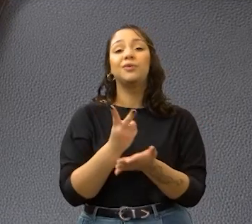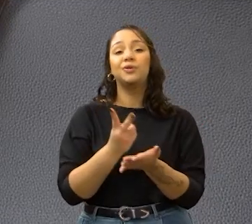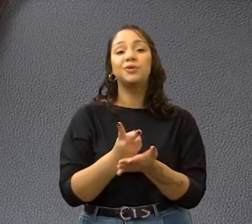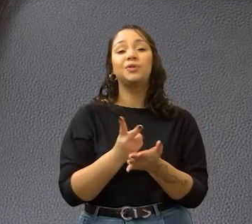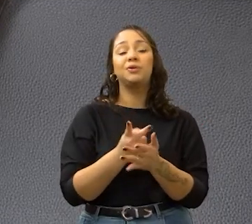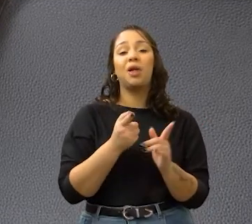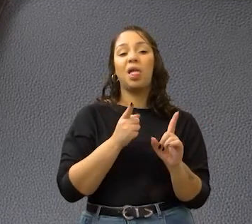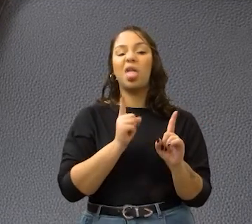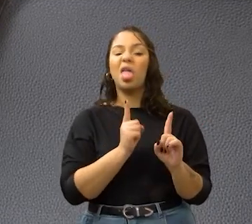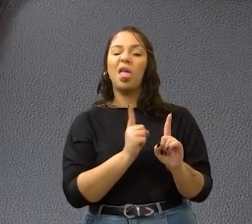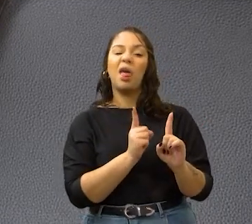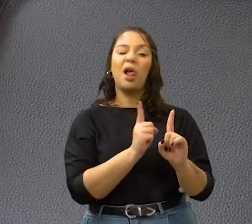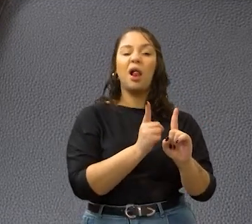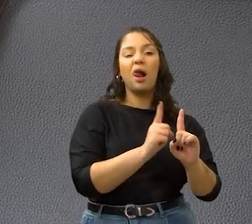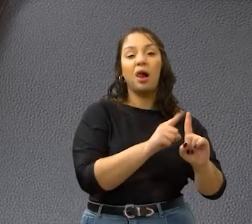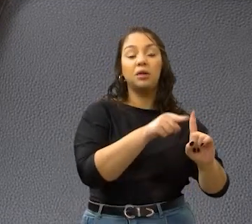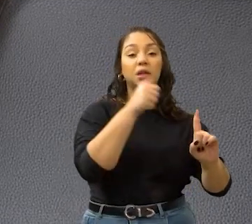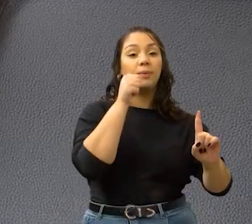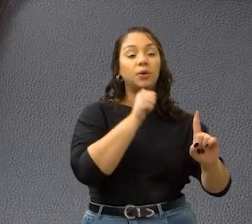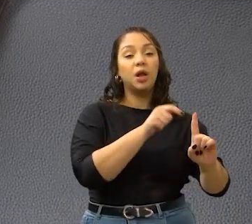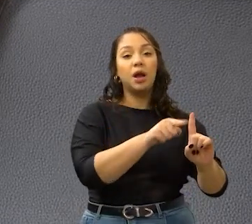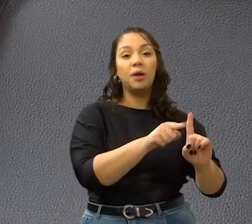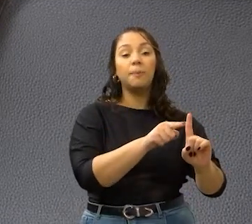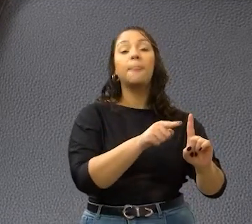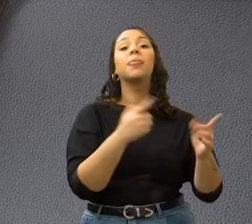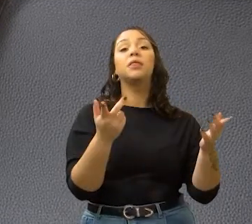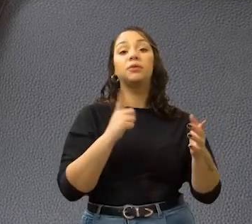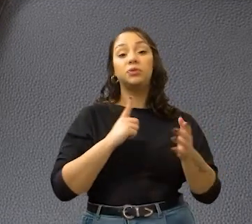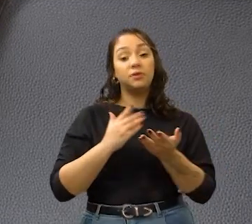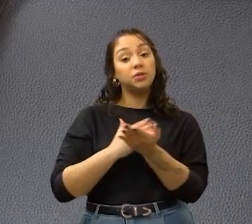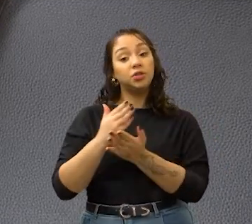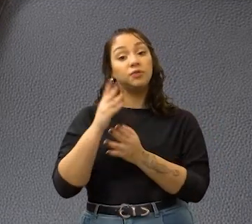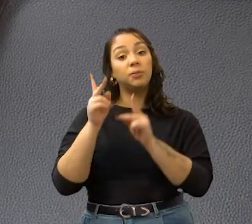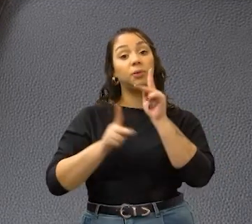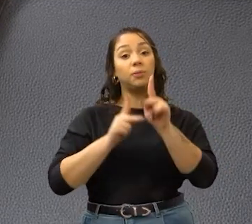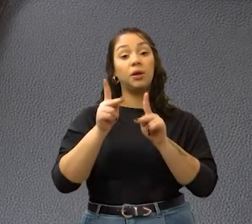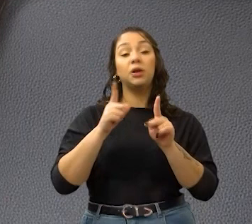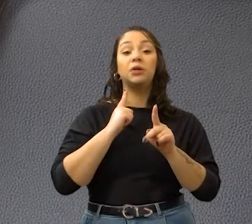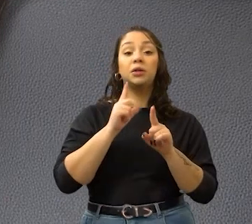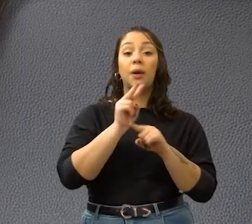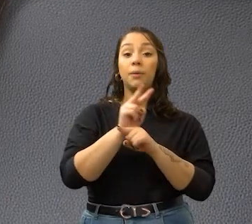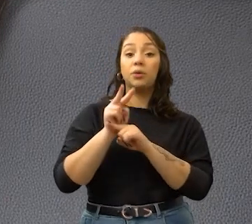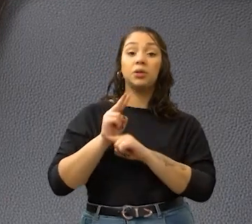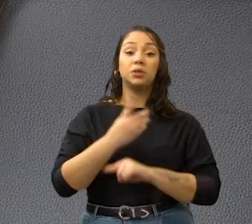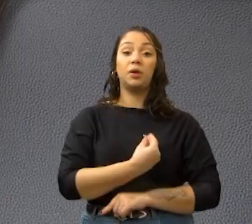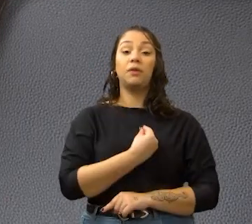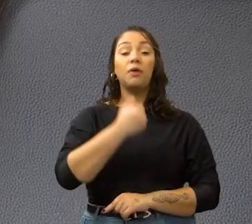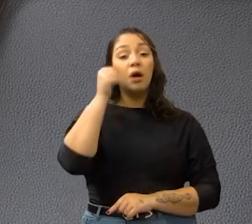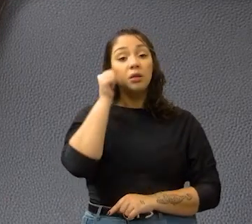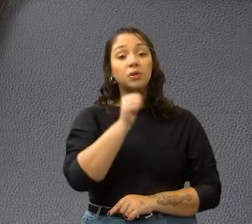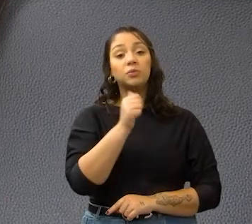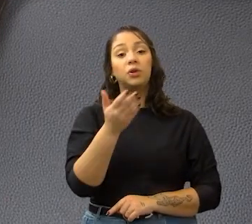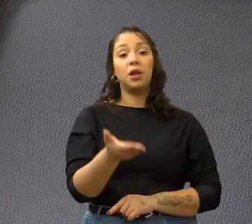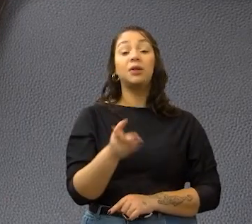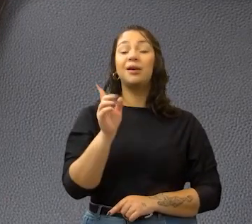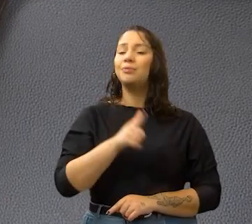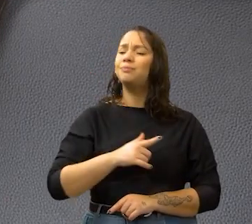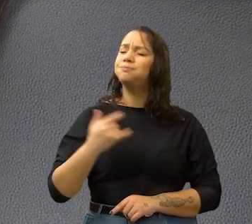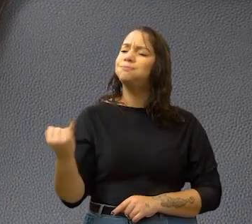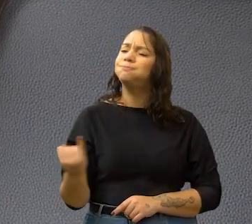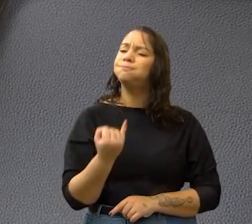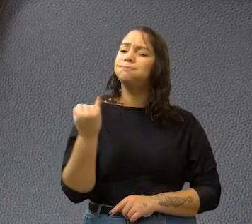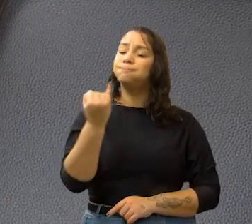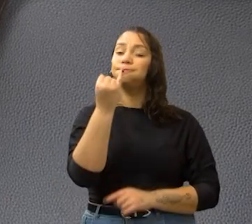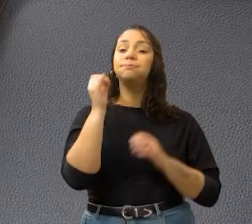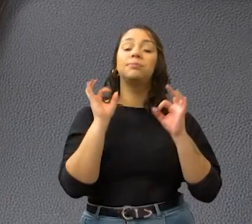mesmo assim continuou essa perseguição, né? E trazer iniciativas populares, né, que dão ali proteção à vida das mulheres,